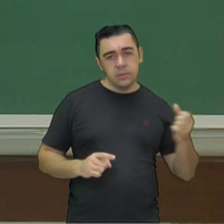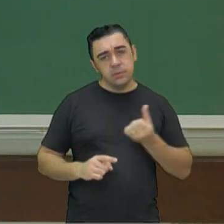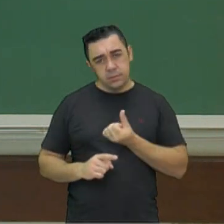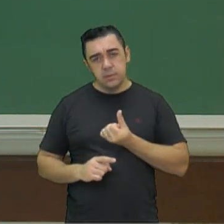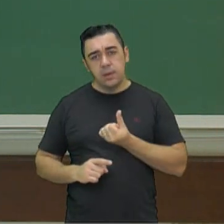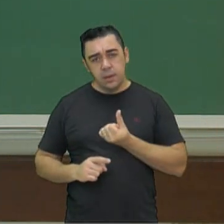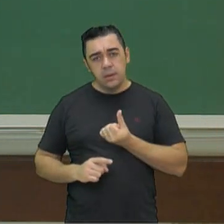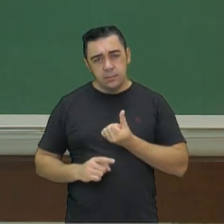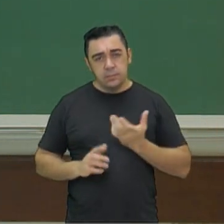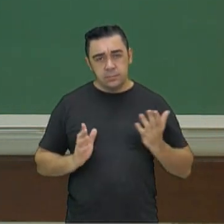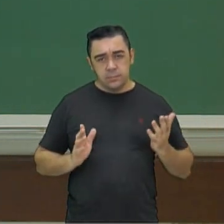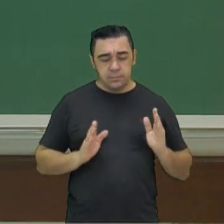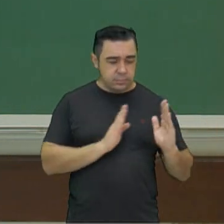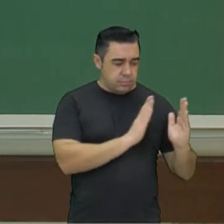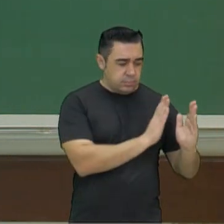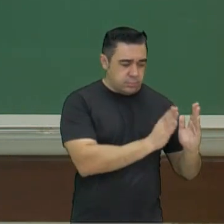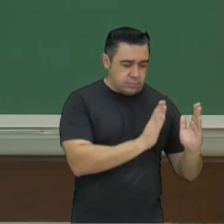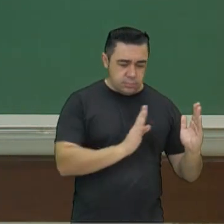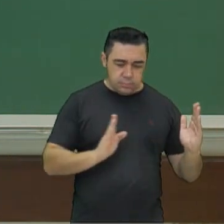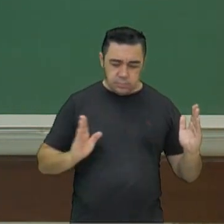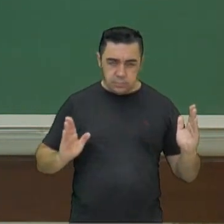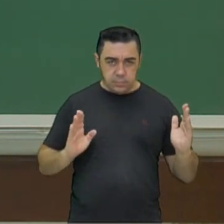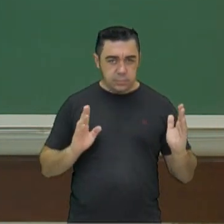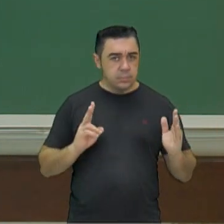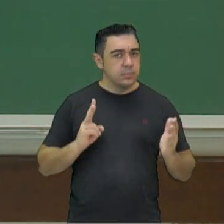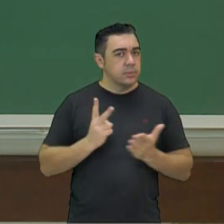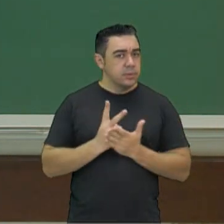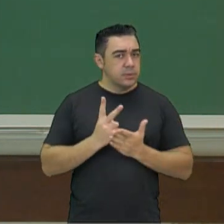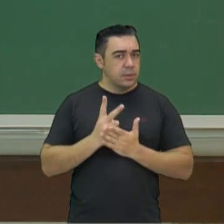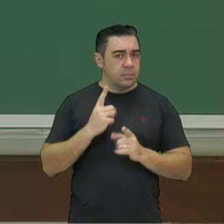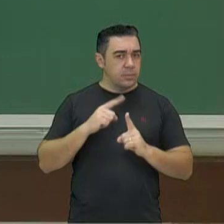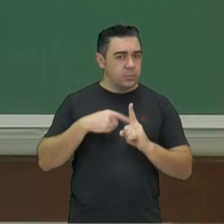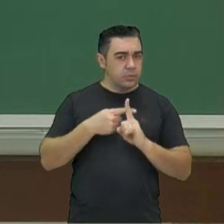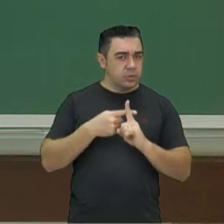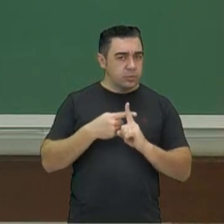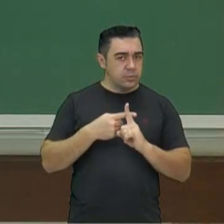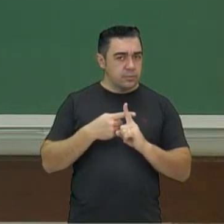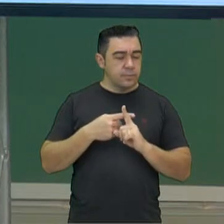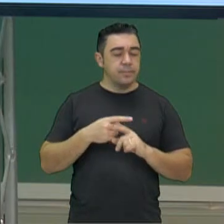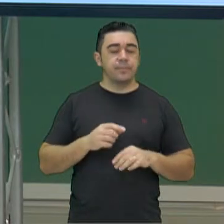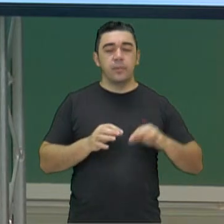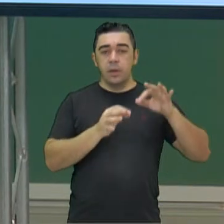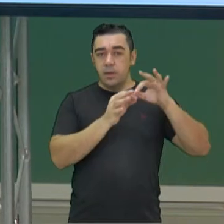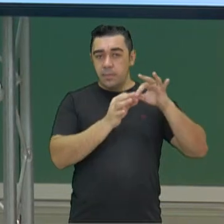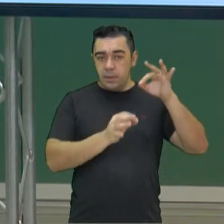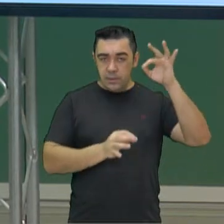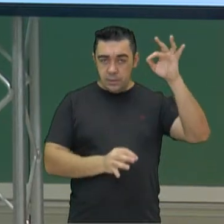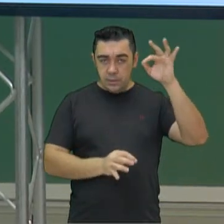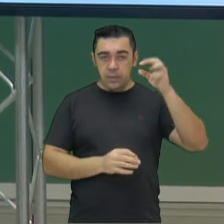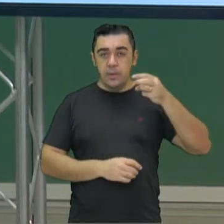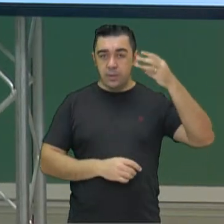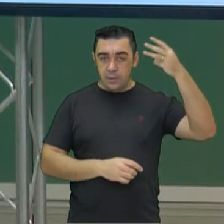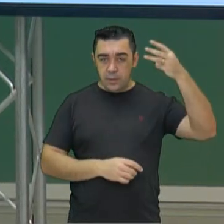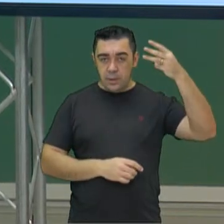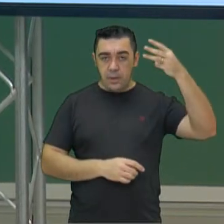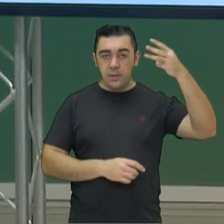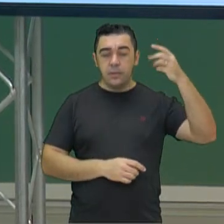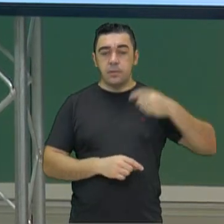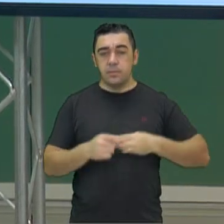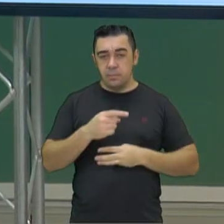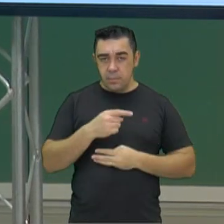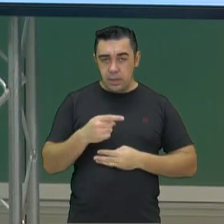6 unidades. A distância é sempre positiva. O eixo menor, então, 3